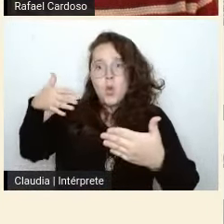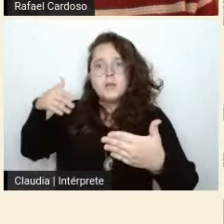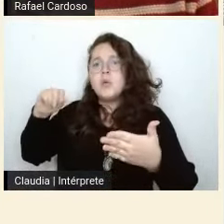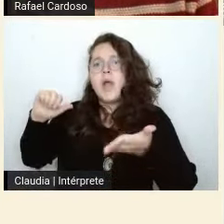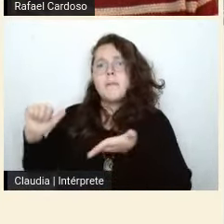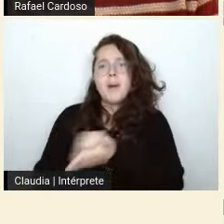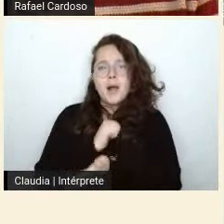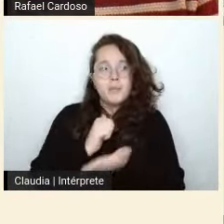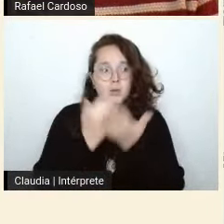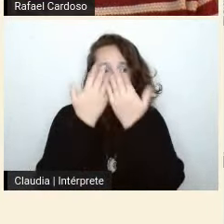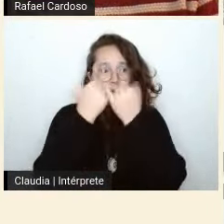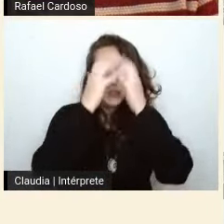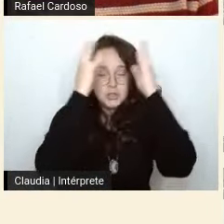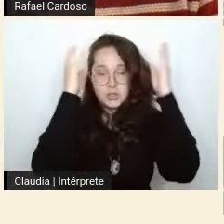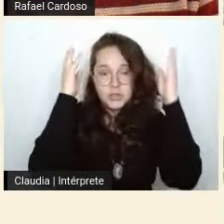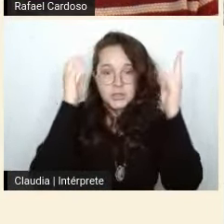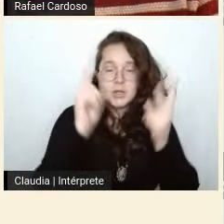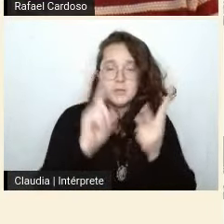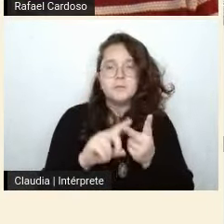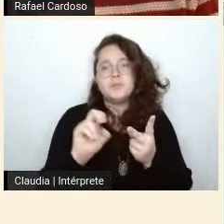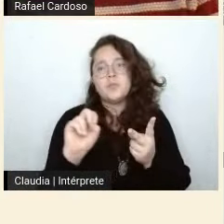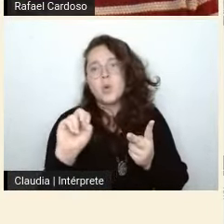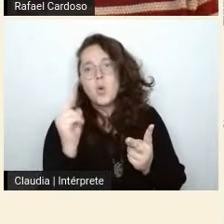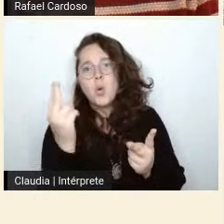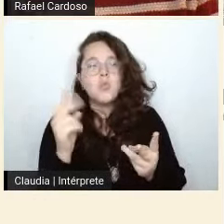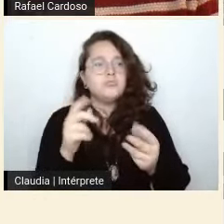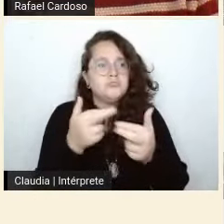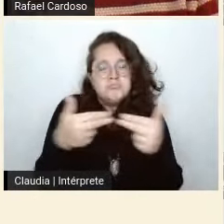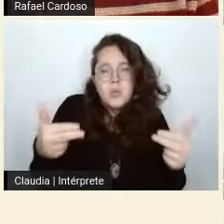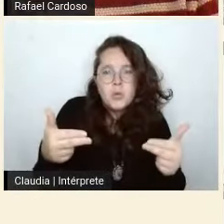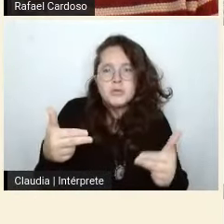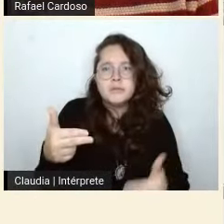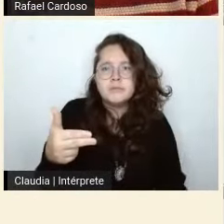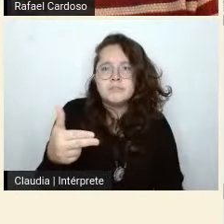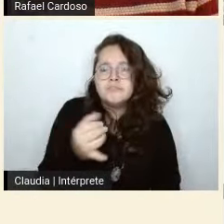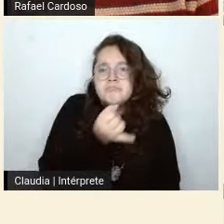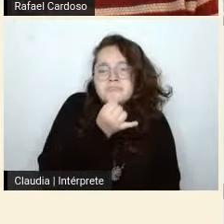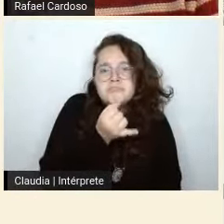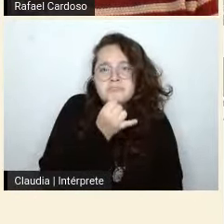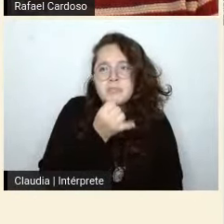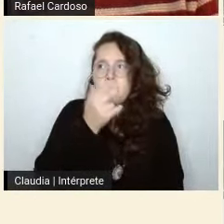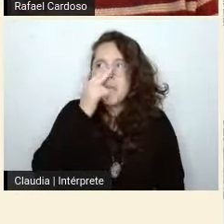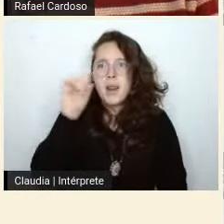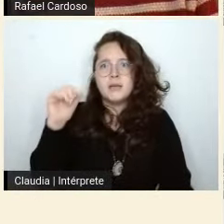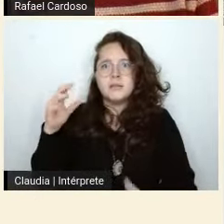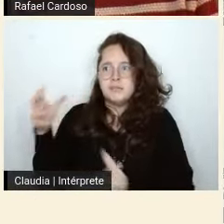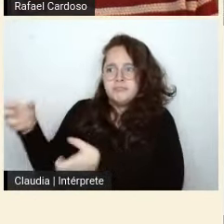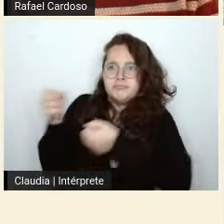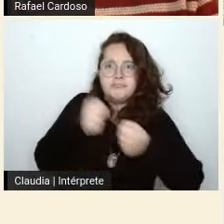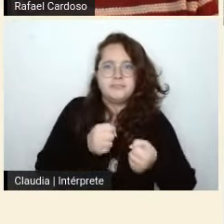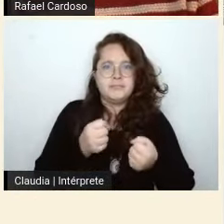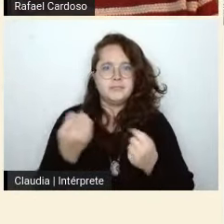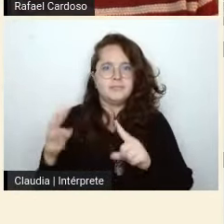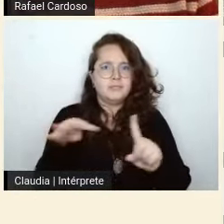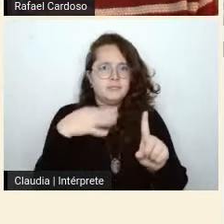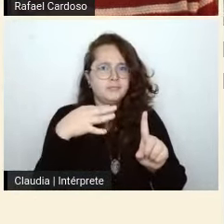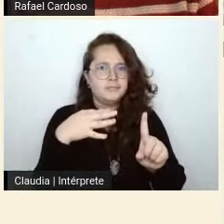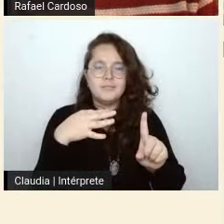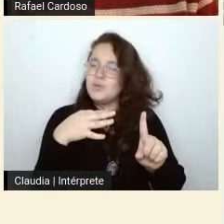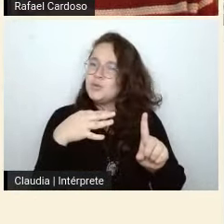anterior. Em poucas palavras, o mito de que o movimento modernista pôs em andamento a